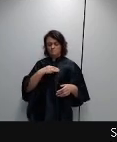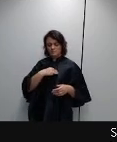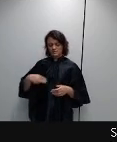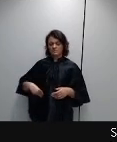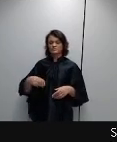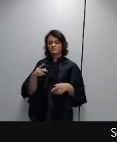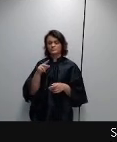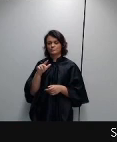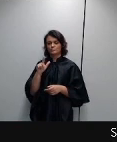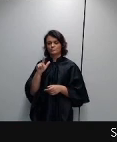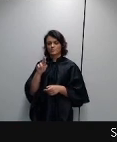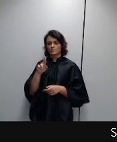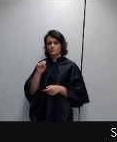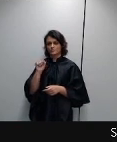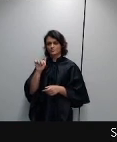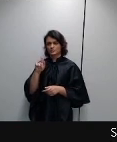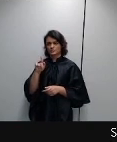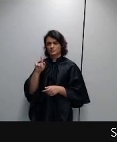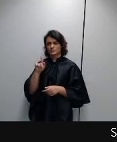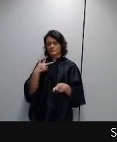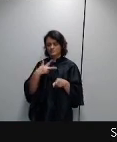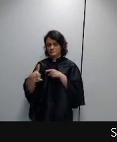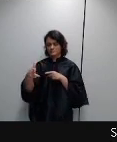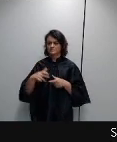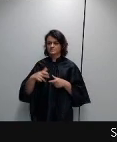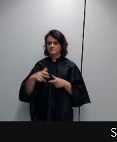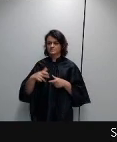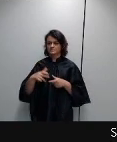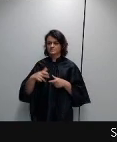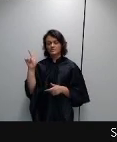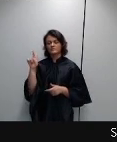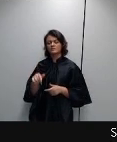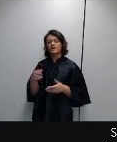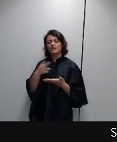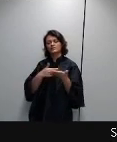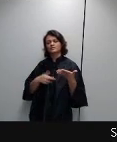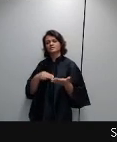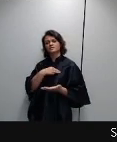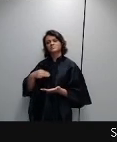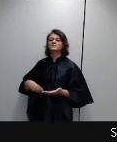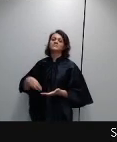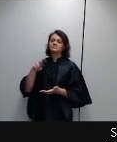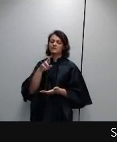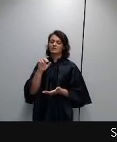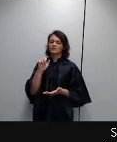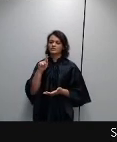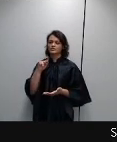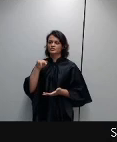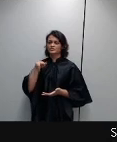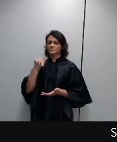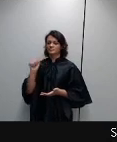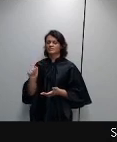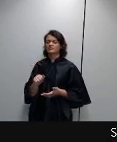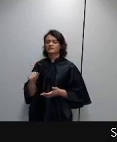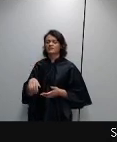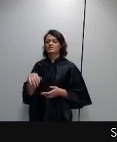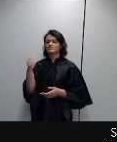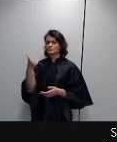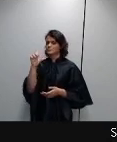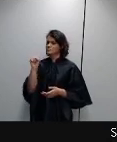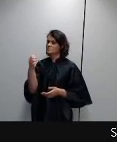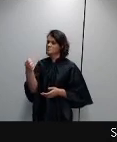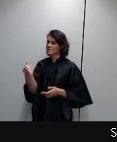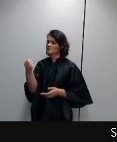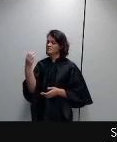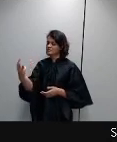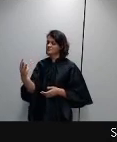ao recurso especial no resp da relatoria da ministra Regina Helena Costa resp 18633 68